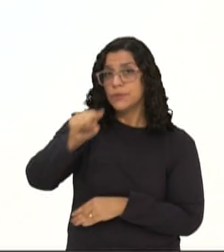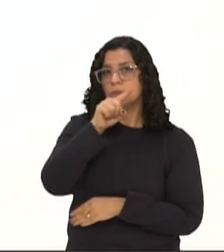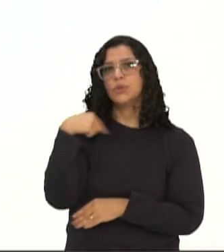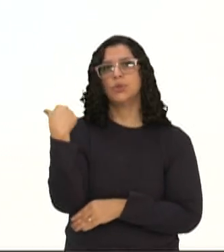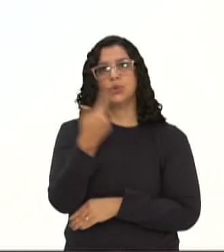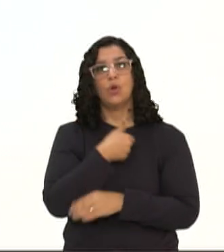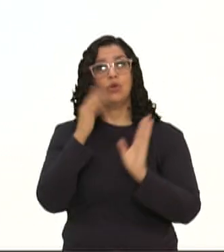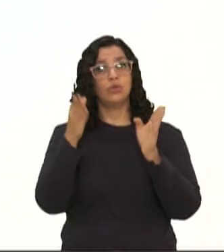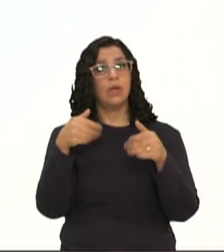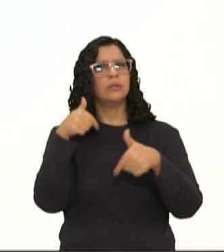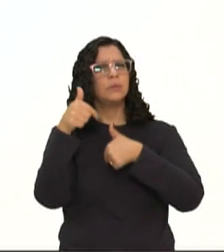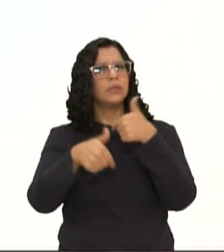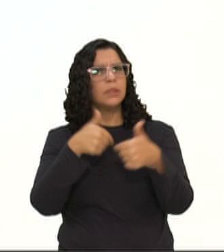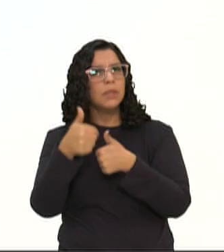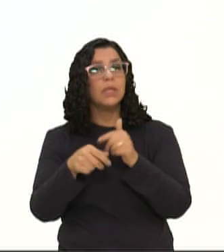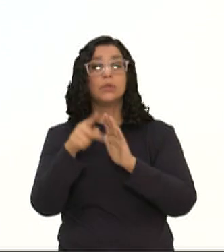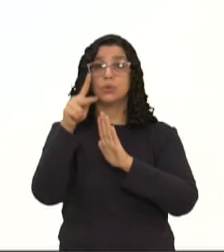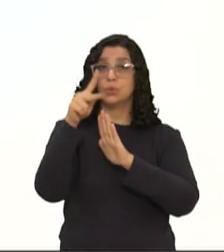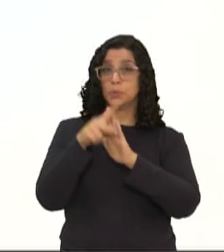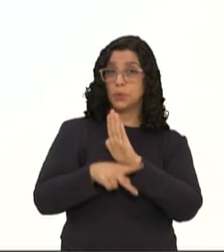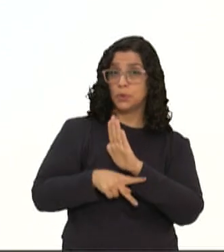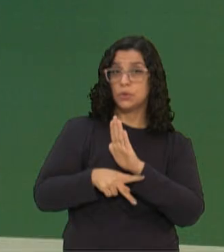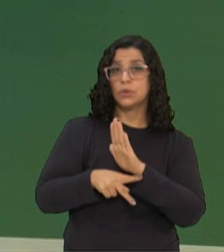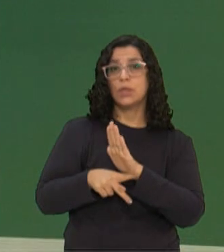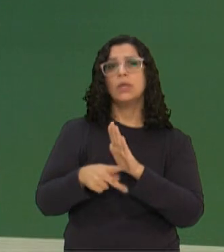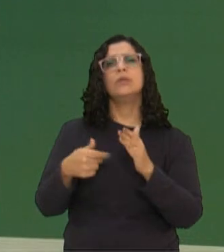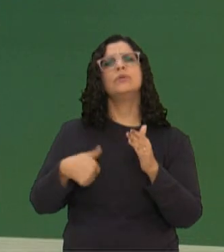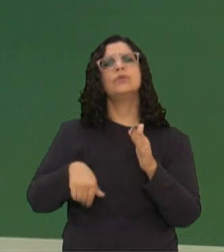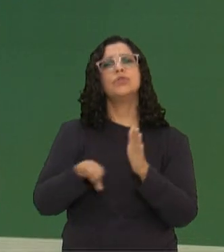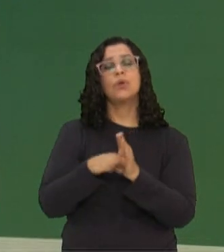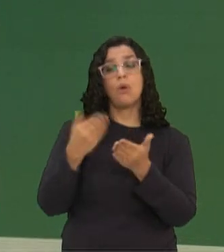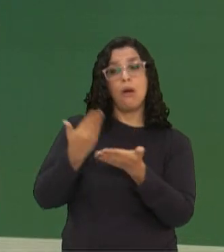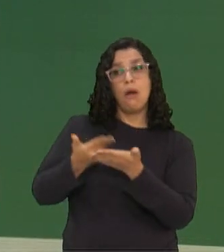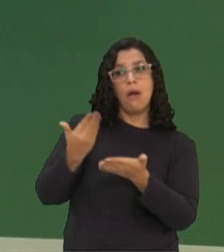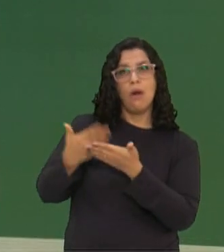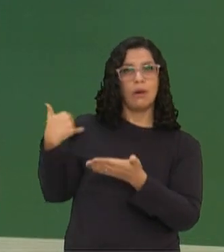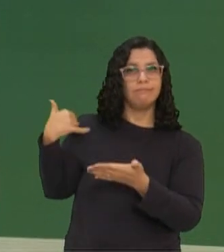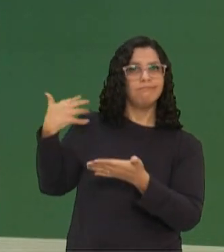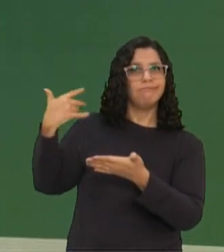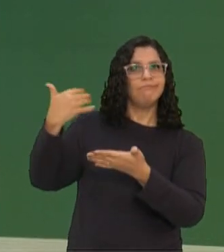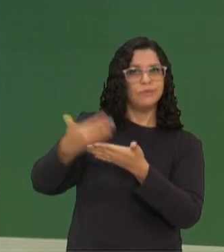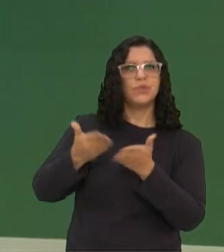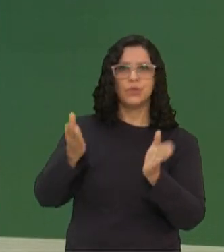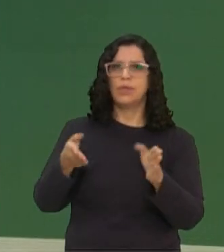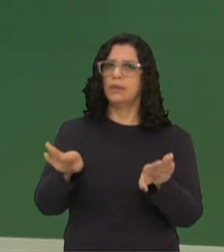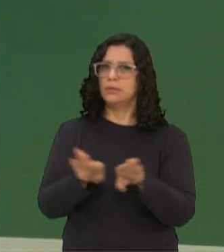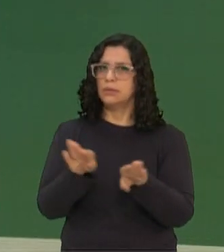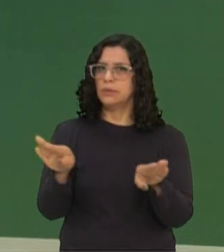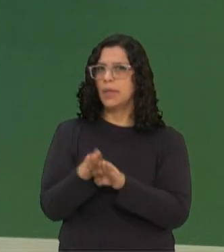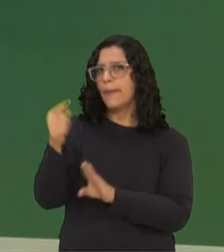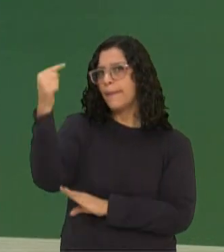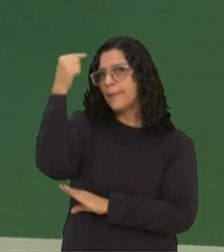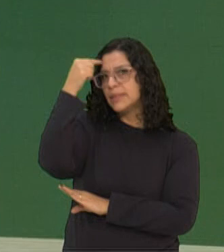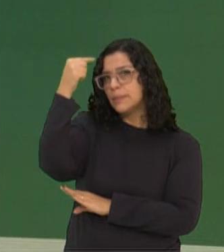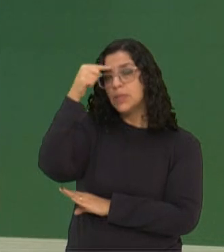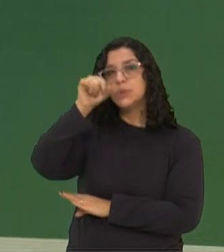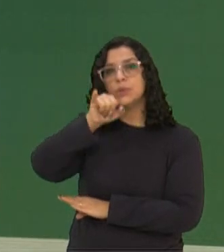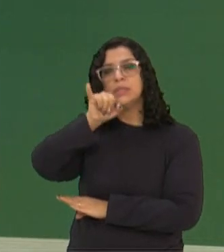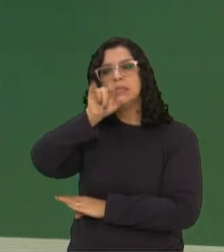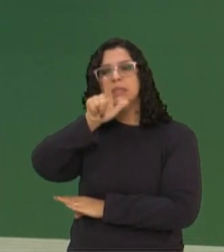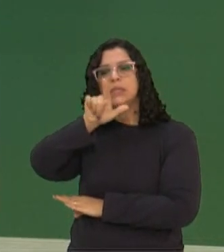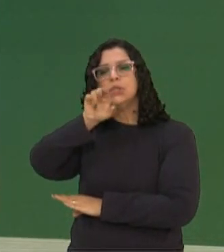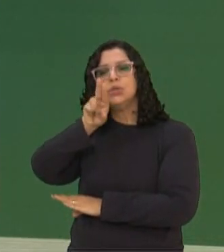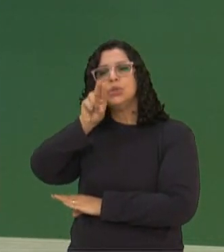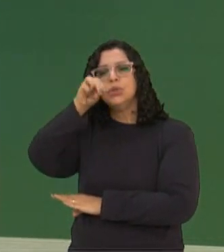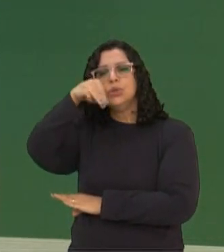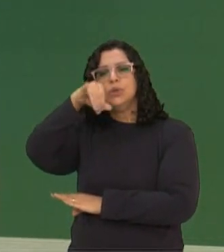está trabalhando dentro de um projeto que veio desde 2 aulas atrás sobre o pensamento iluminista. Esse pensamento aí que vai